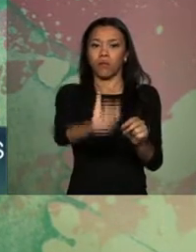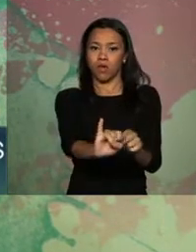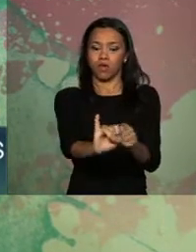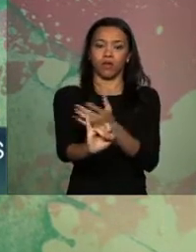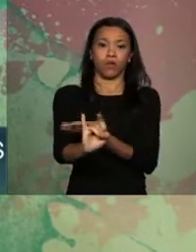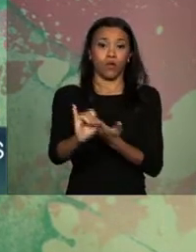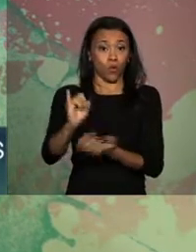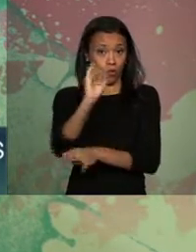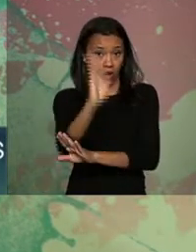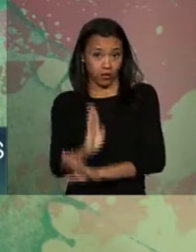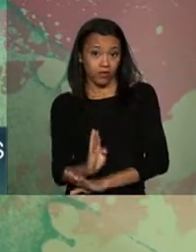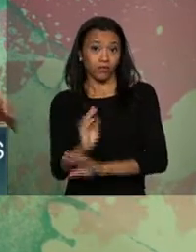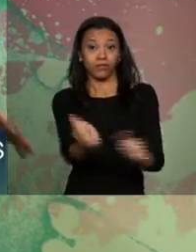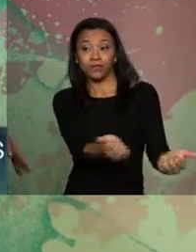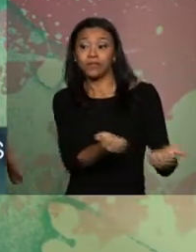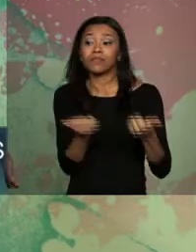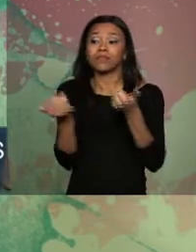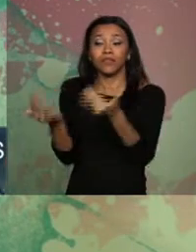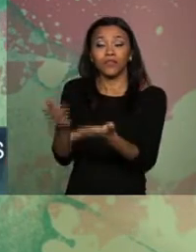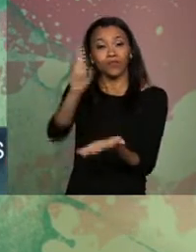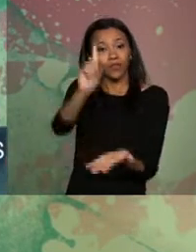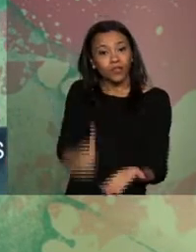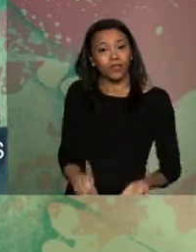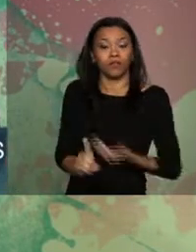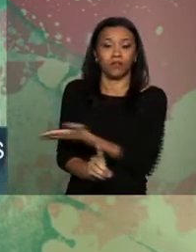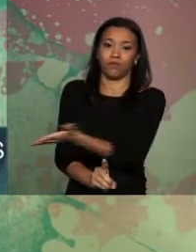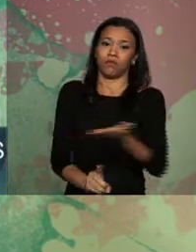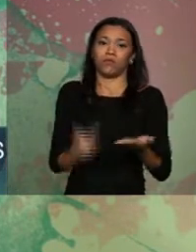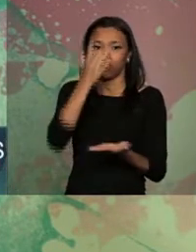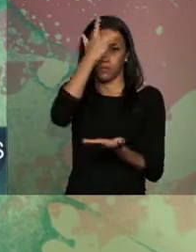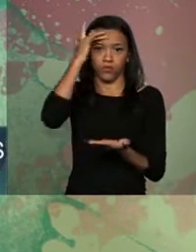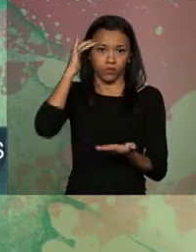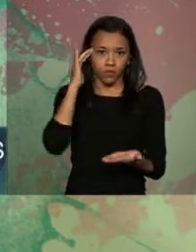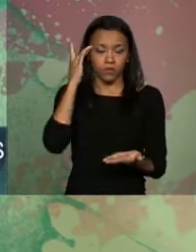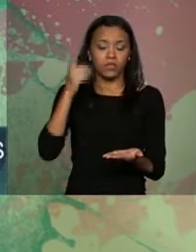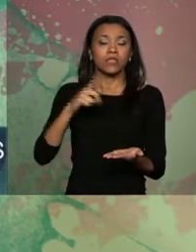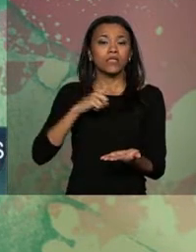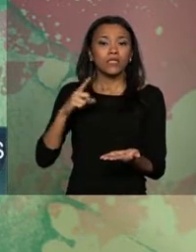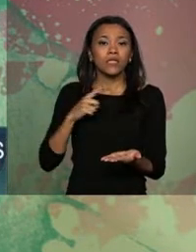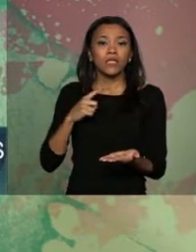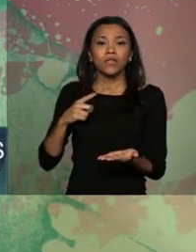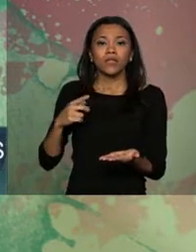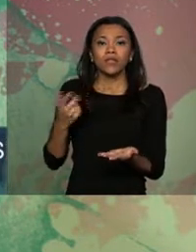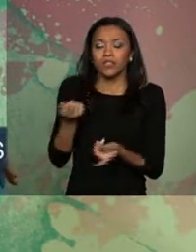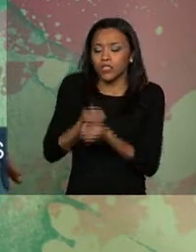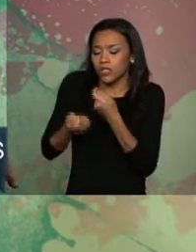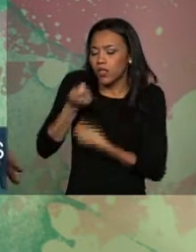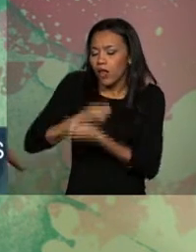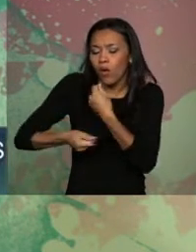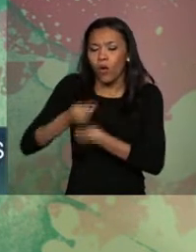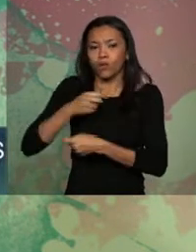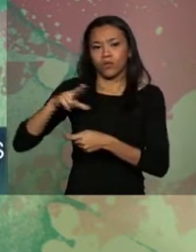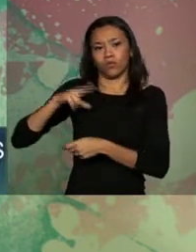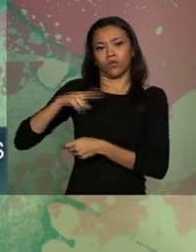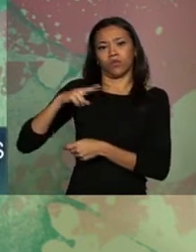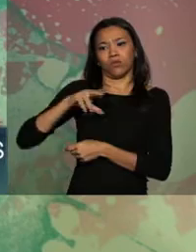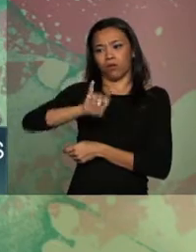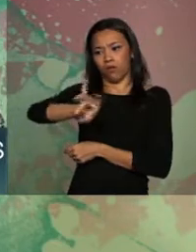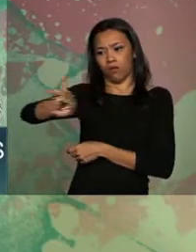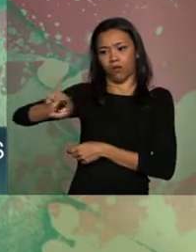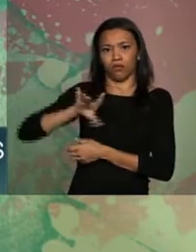finalmente deu cidadania aos pequenos empreendedores individuais, aos microempreendedores